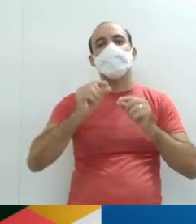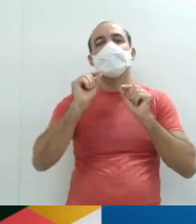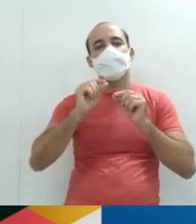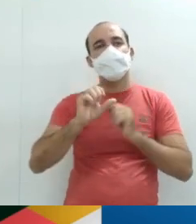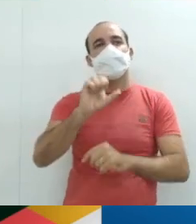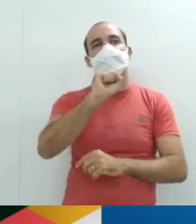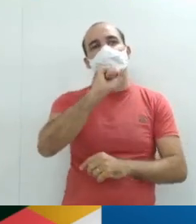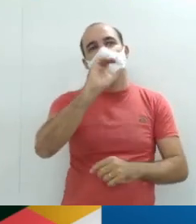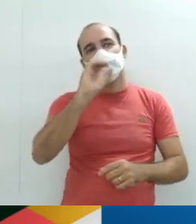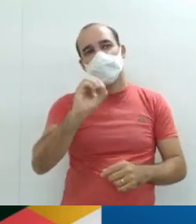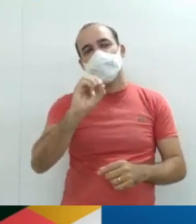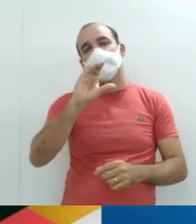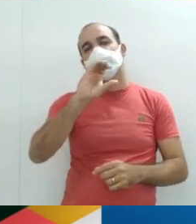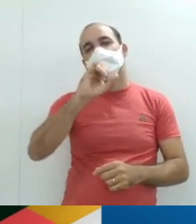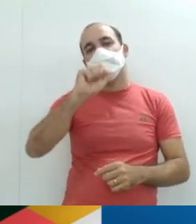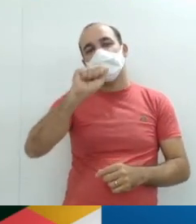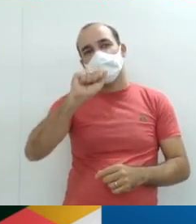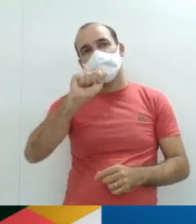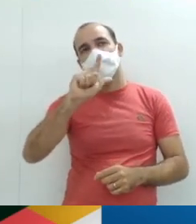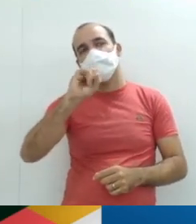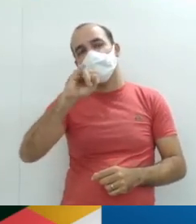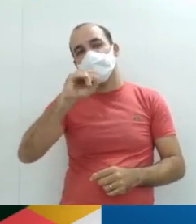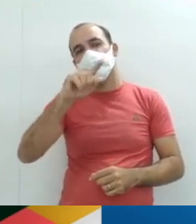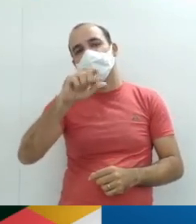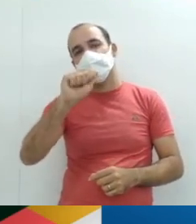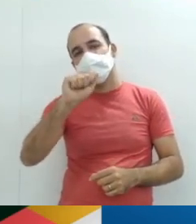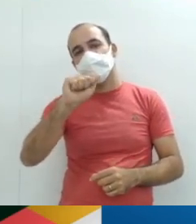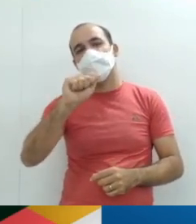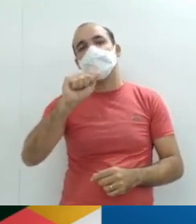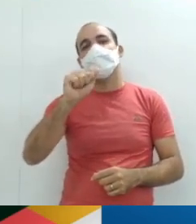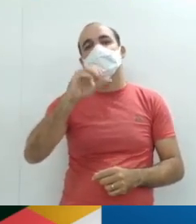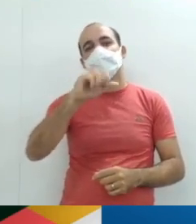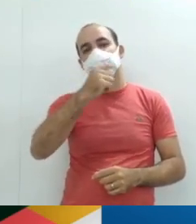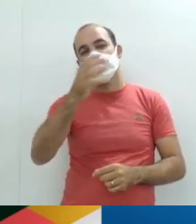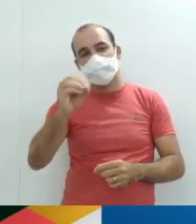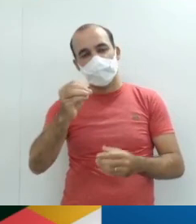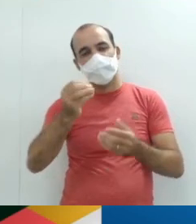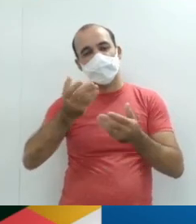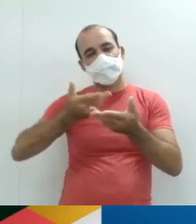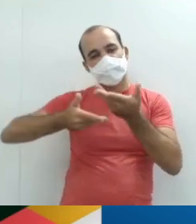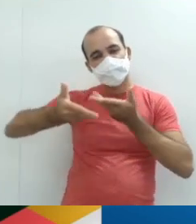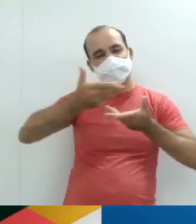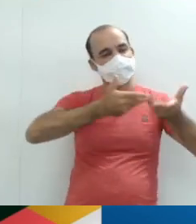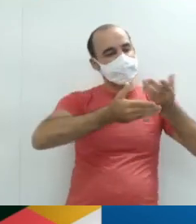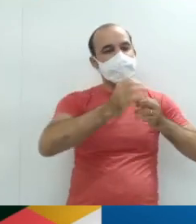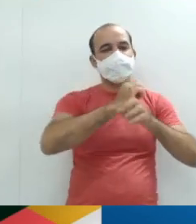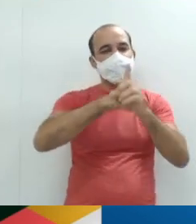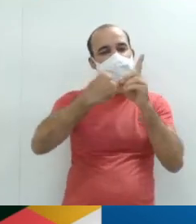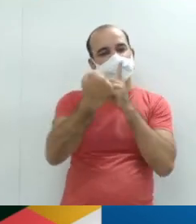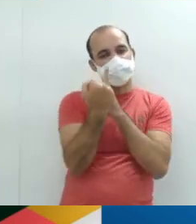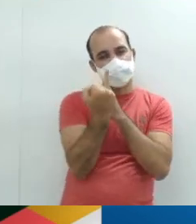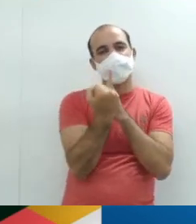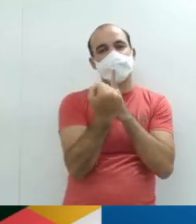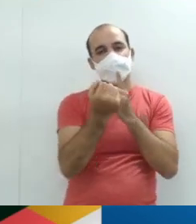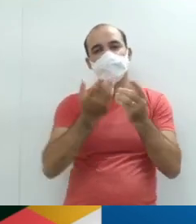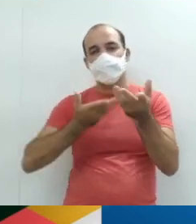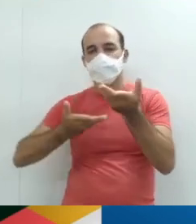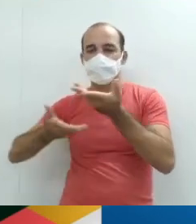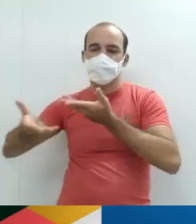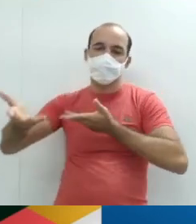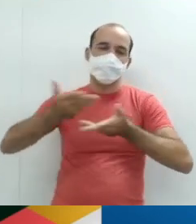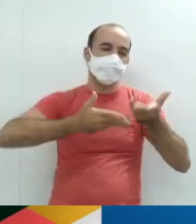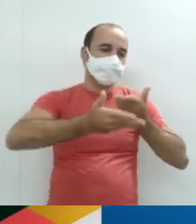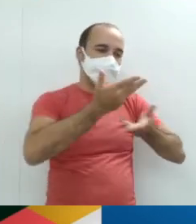processo vocês podem ver aí no slide. O indivíduo ele vai precisar da sociedade, ele vai se socializar com